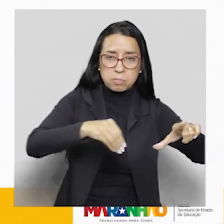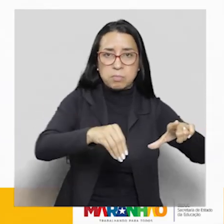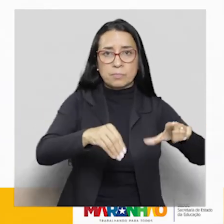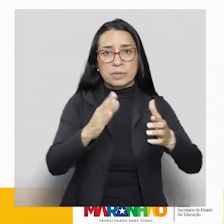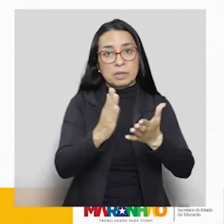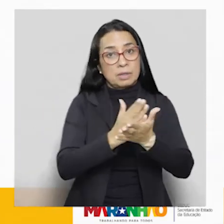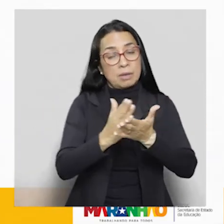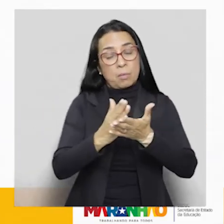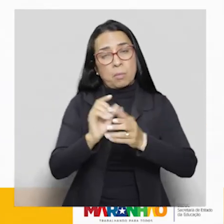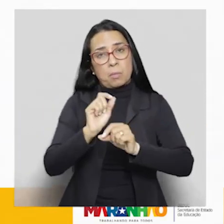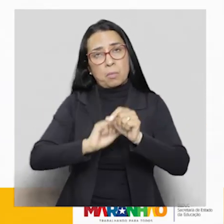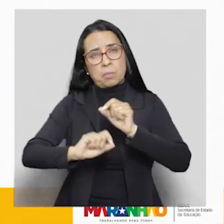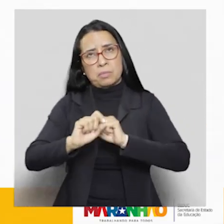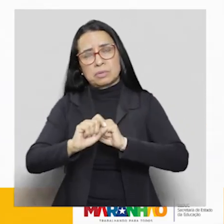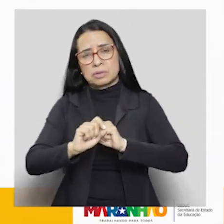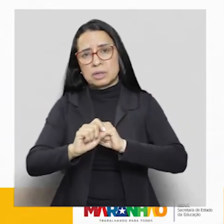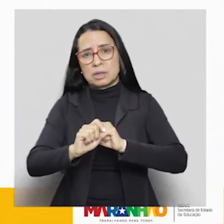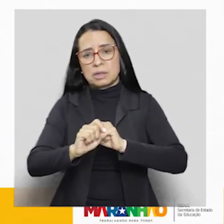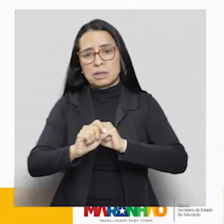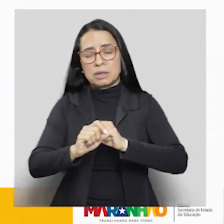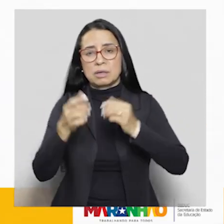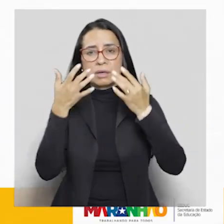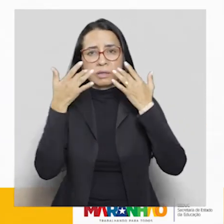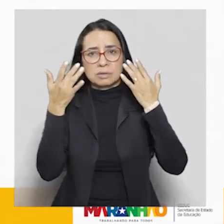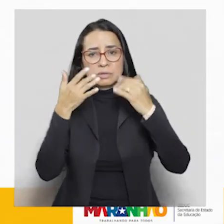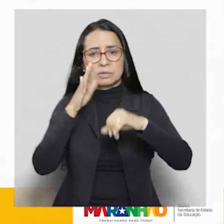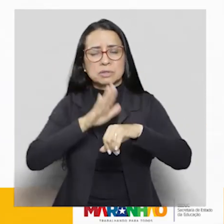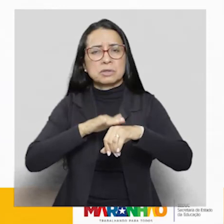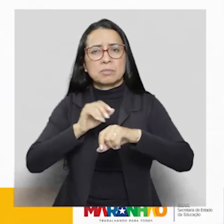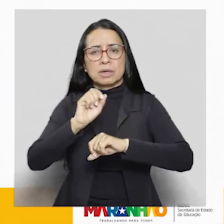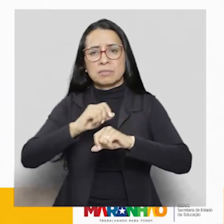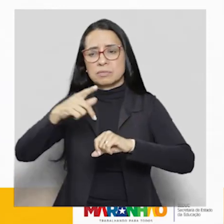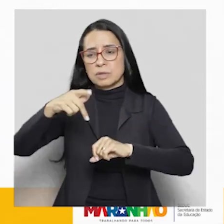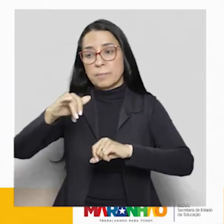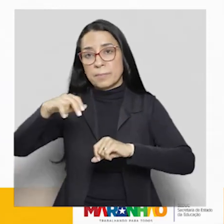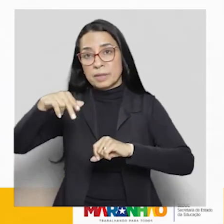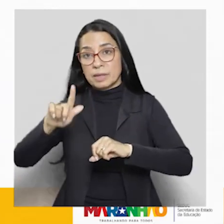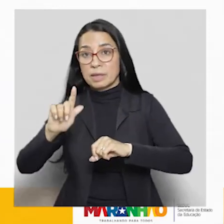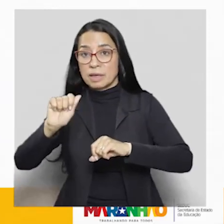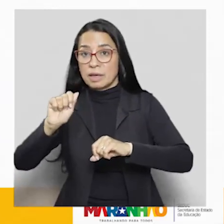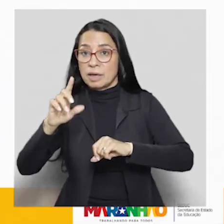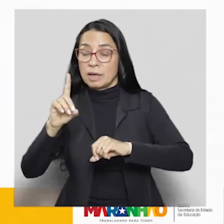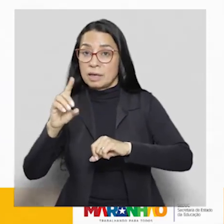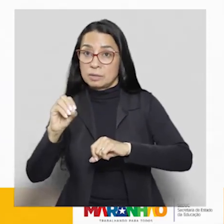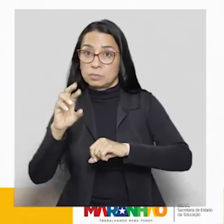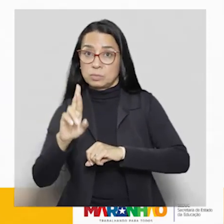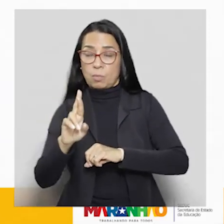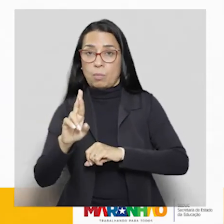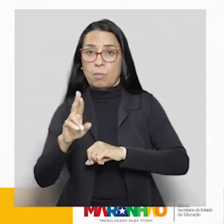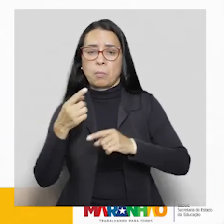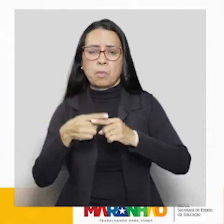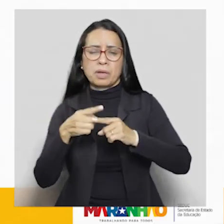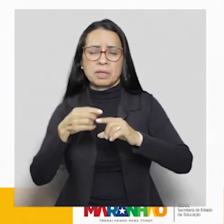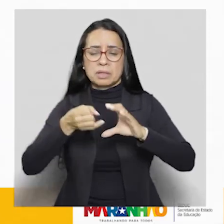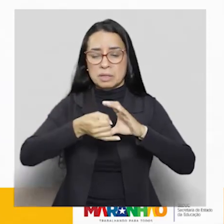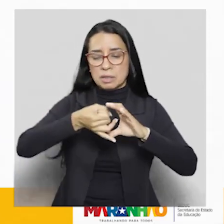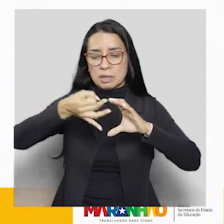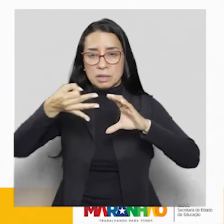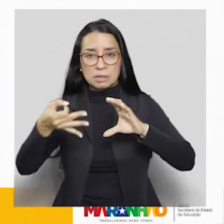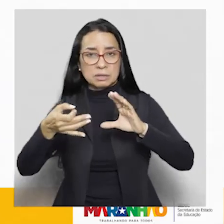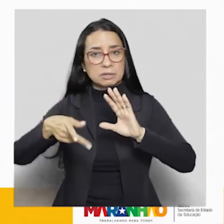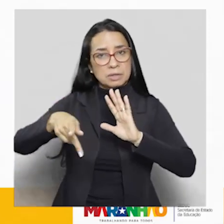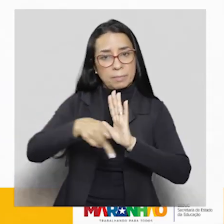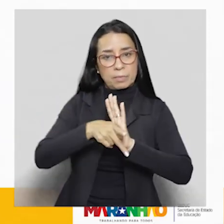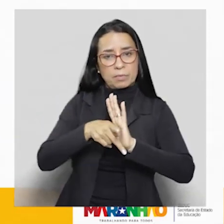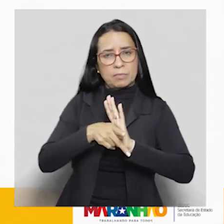alguns autores chamaram de respingador ou pingador por causa dessa característica específica. Professor, que tipo de obras